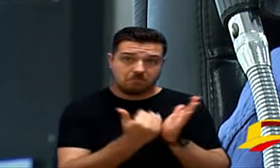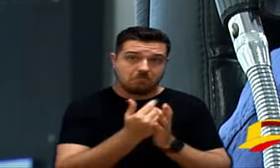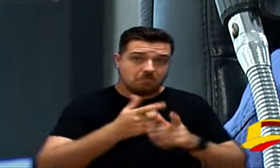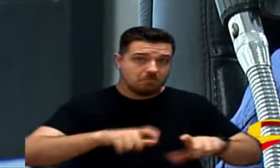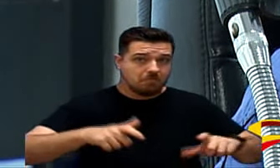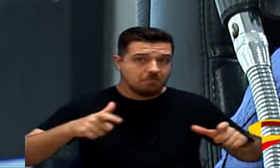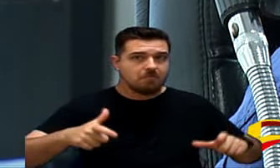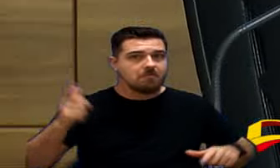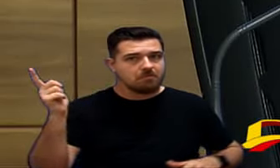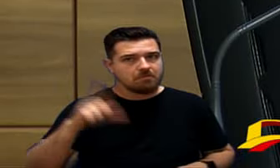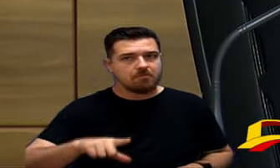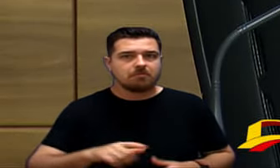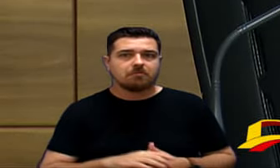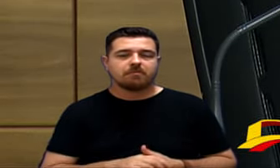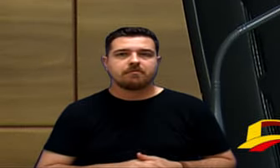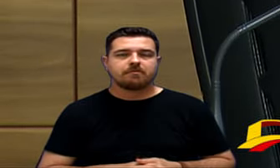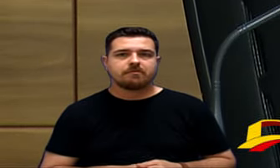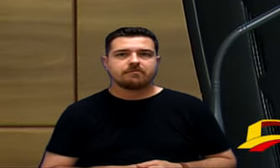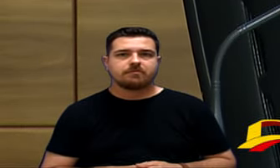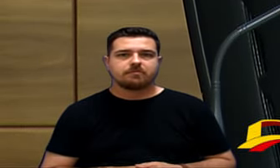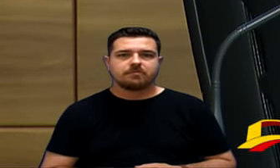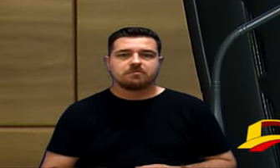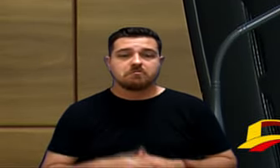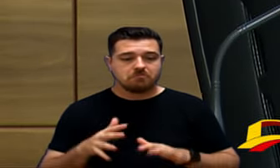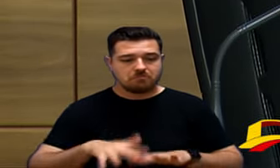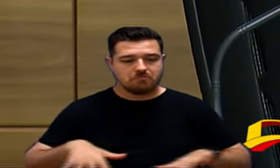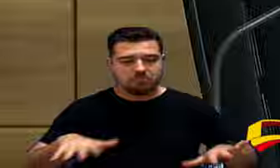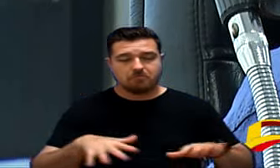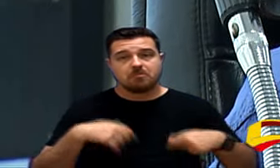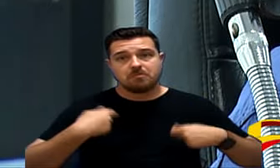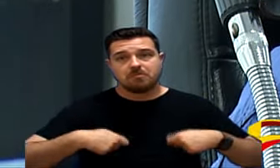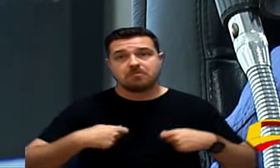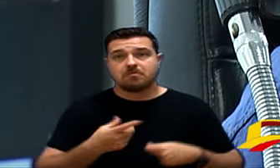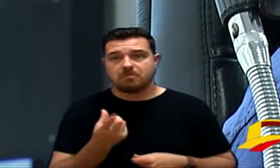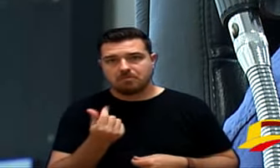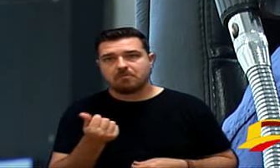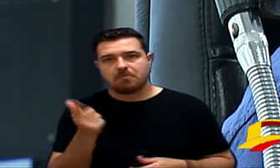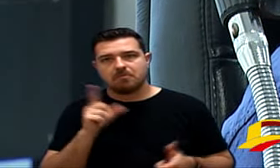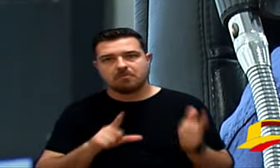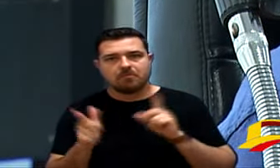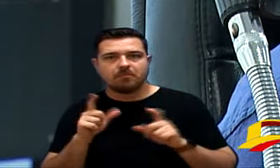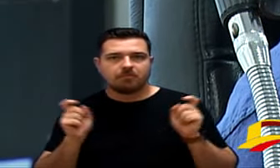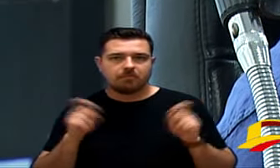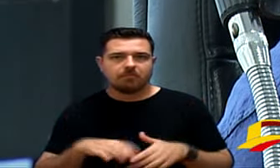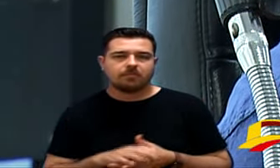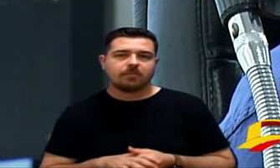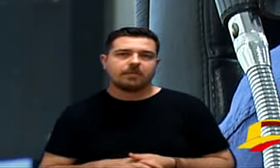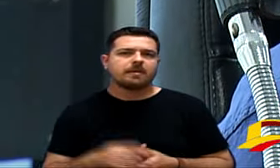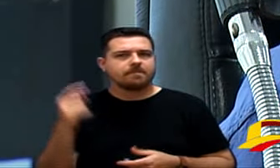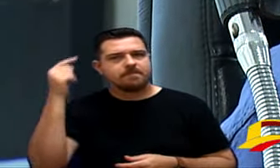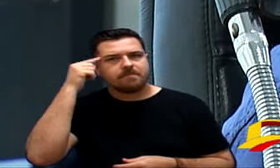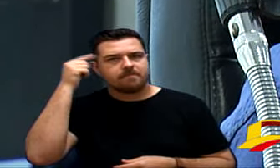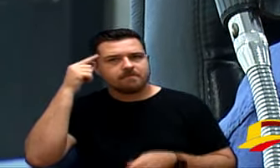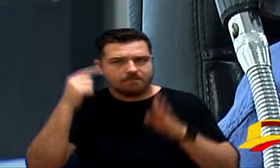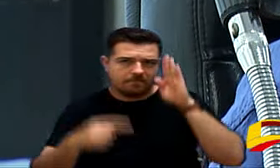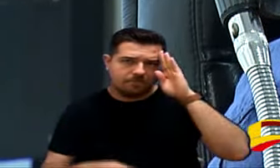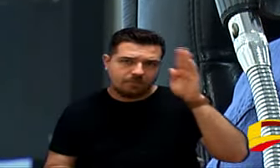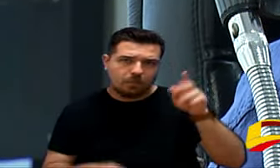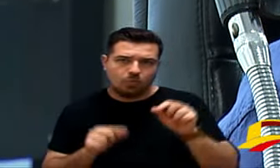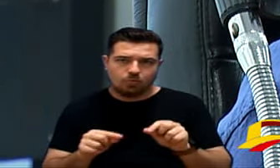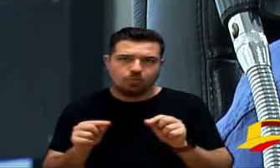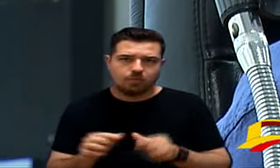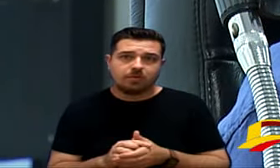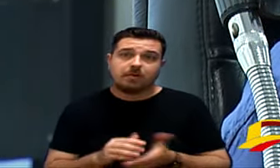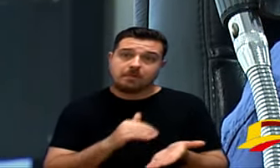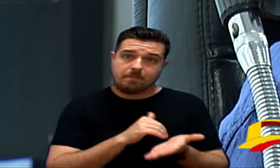muito acho que é na escala isso mesmo na escala né de todo jeito há como ganha H ganho e e a gente tem que pensar principalmente que nós estamos